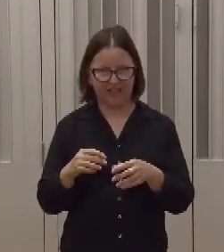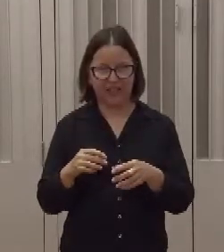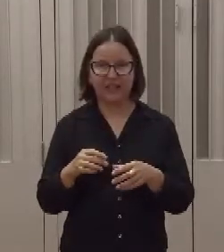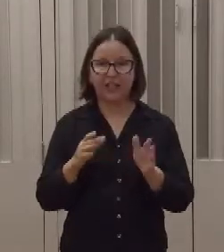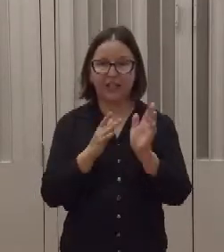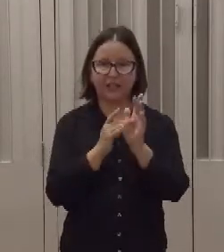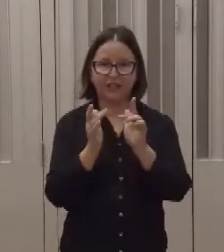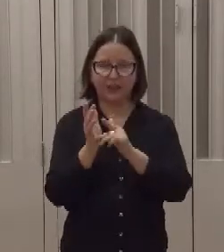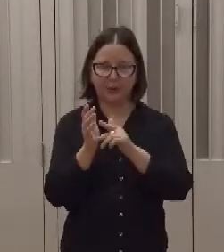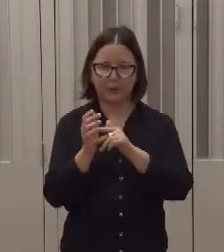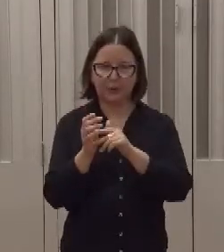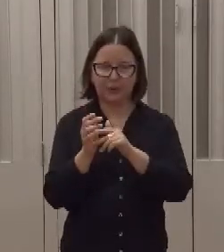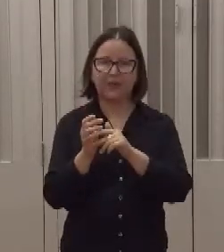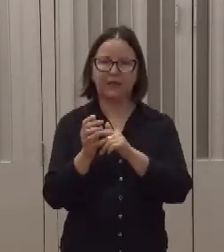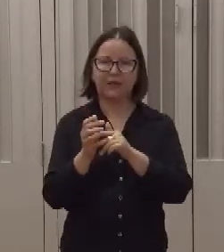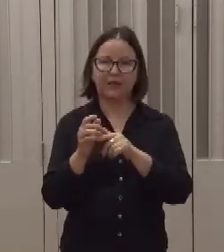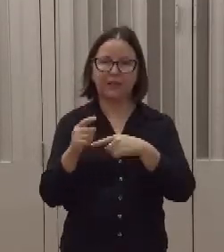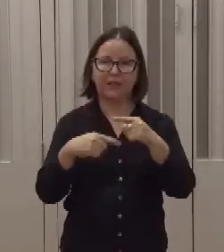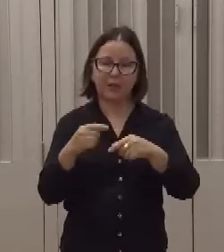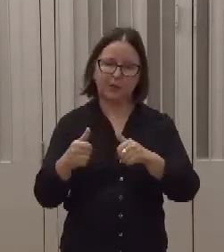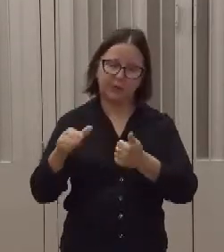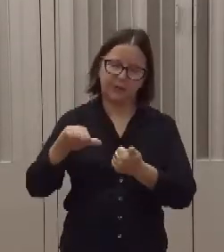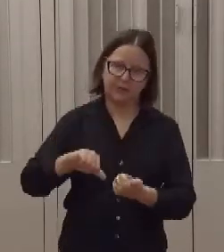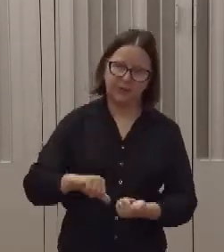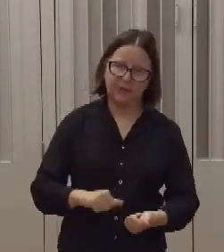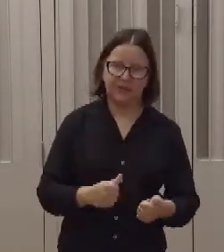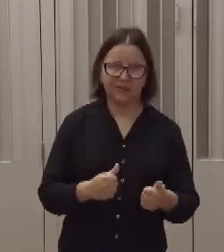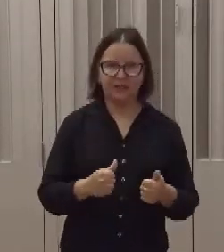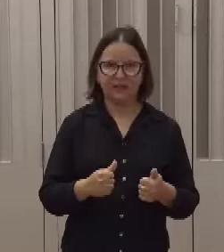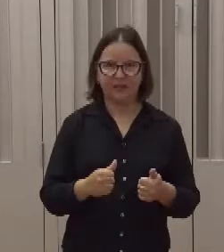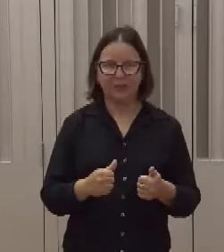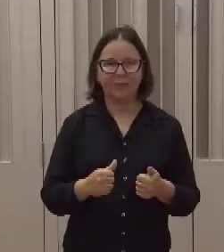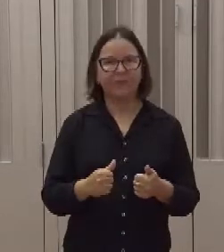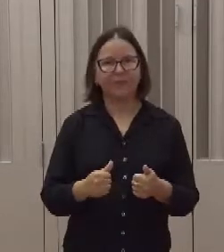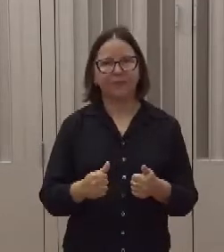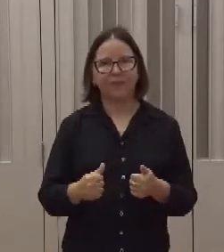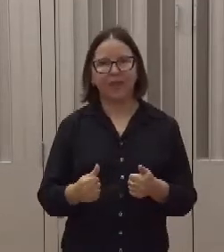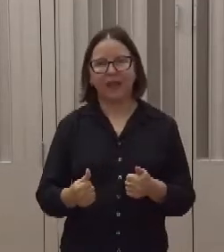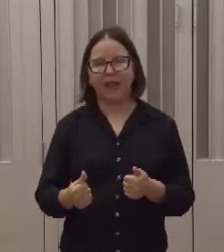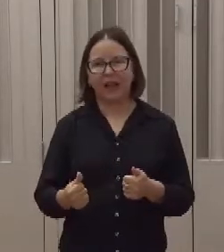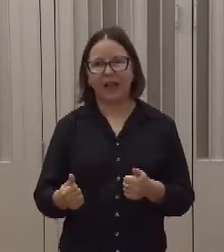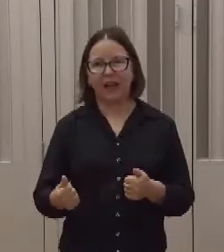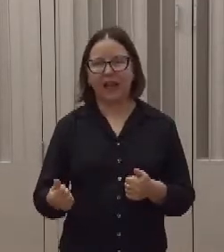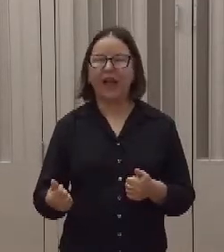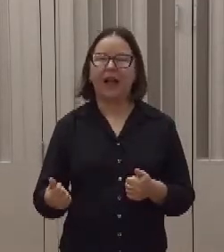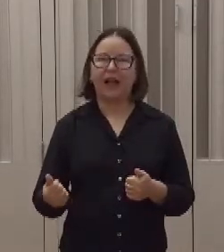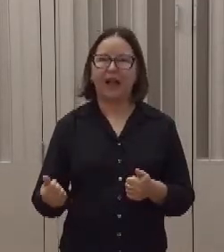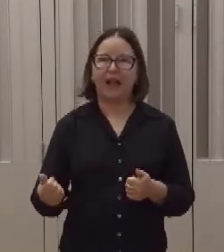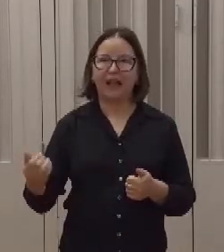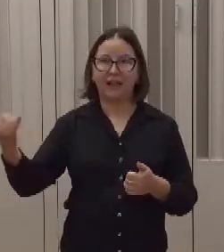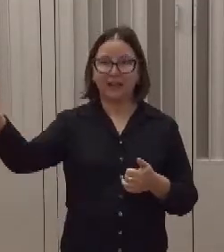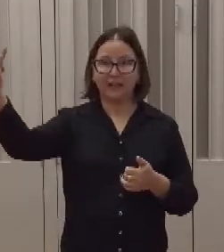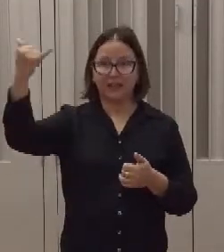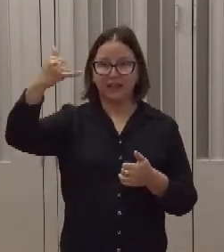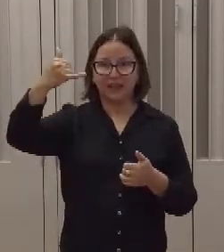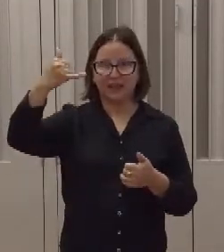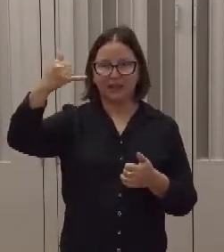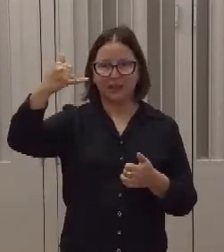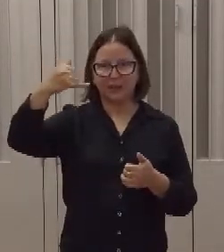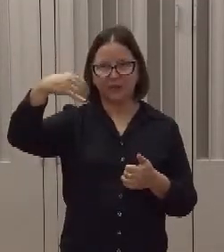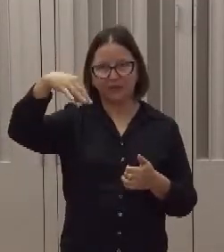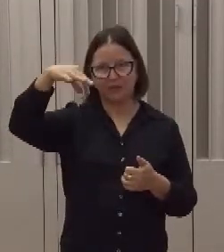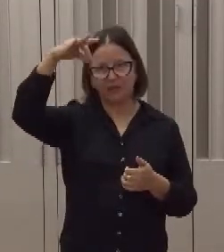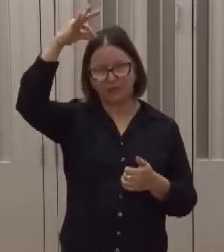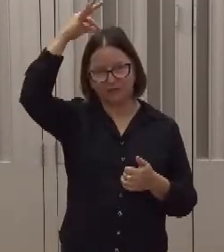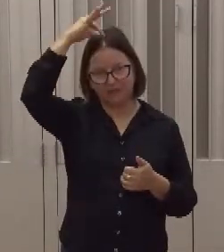daquela potência que estava acima de todas as coisas, o Cristo, na forma de pomba, e desde então começou a